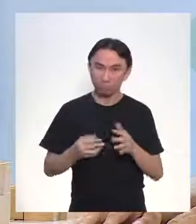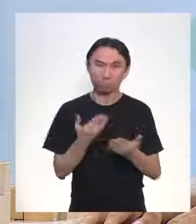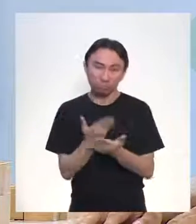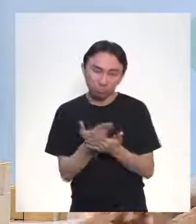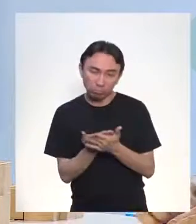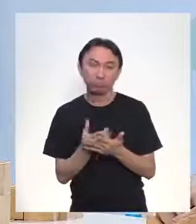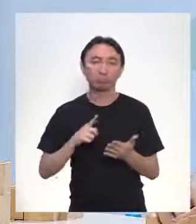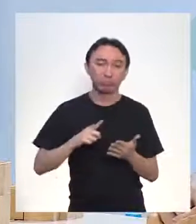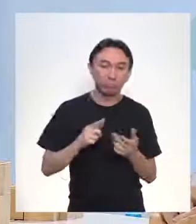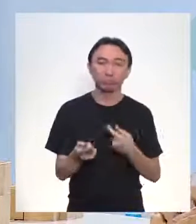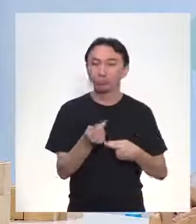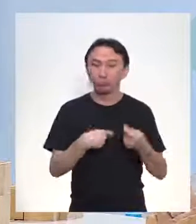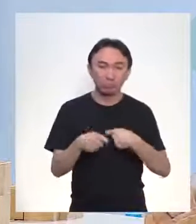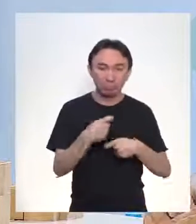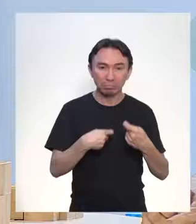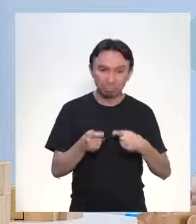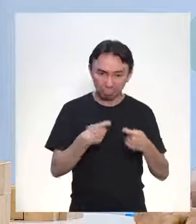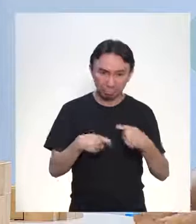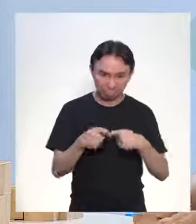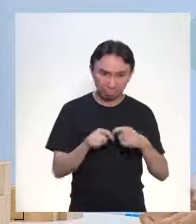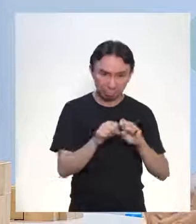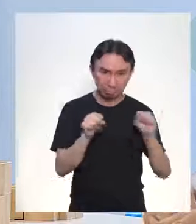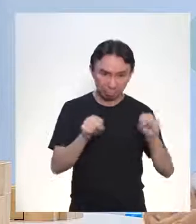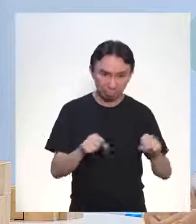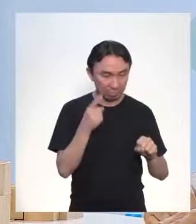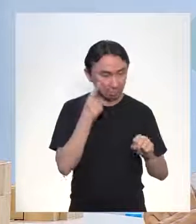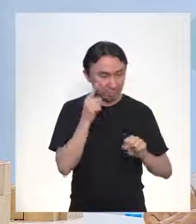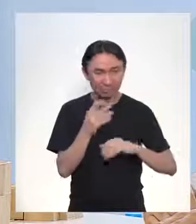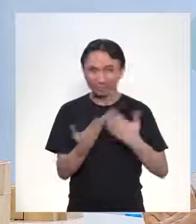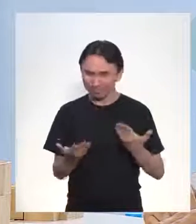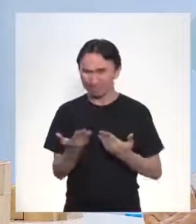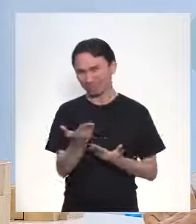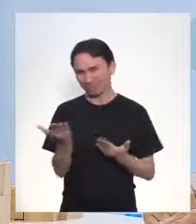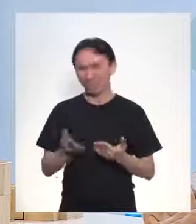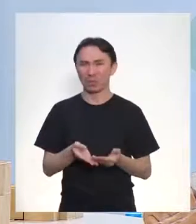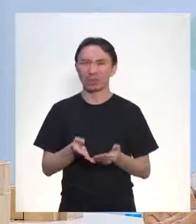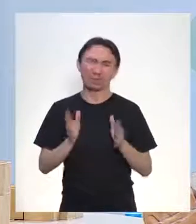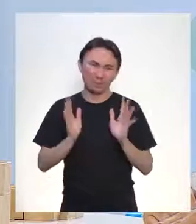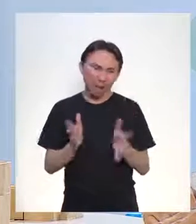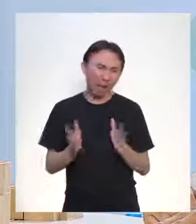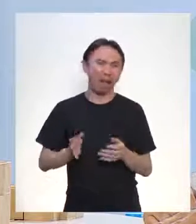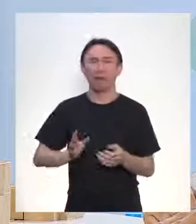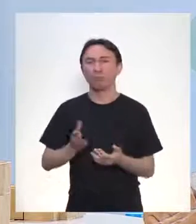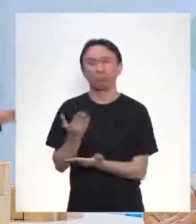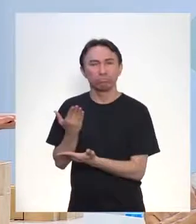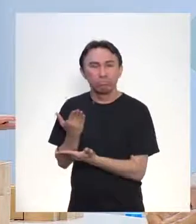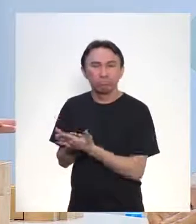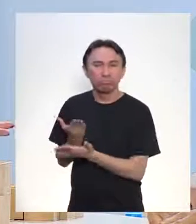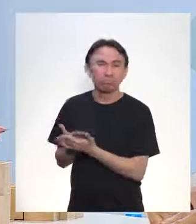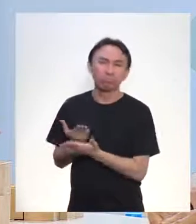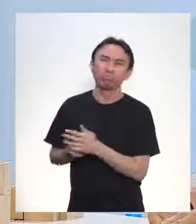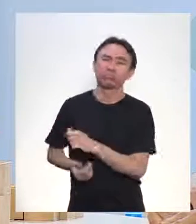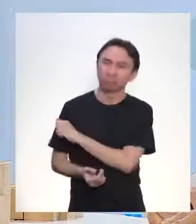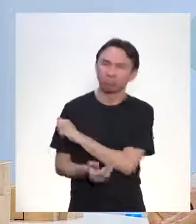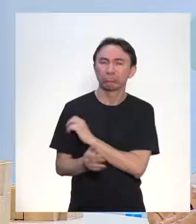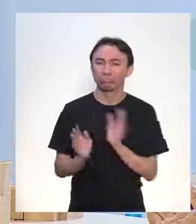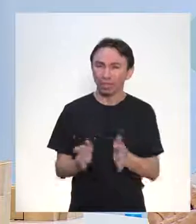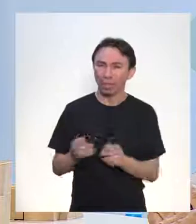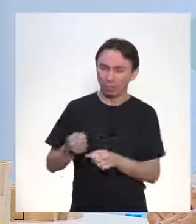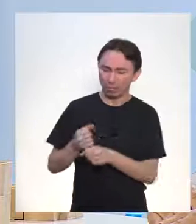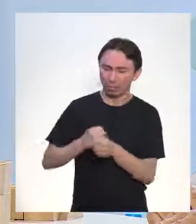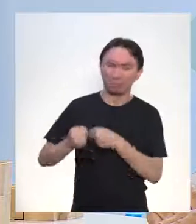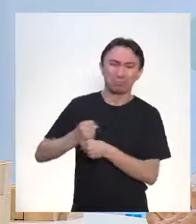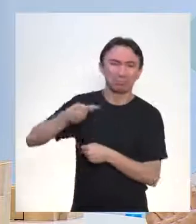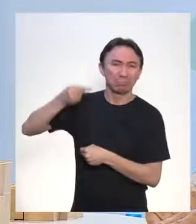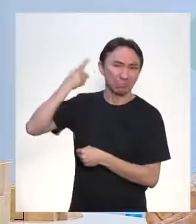pouco mais e fazer uma revisão do mercantilismo, um assunto que vocês, estudantes, já trataram aí no ano passado.